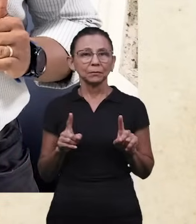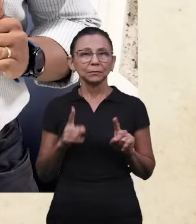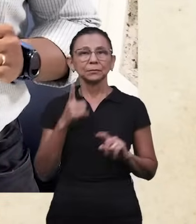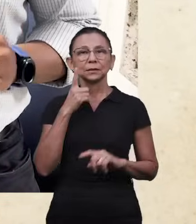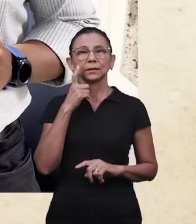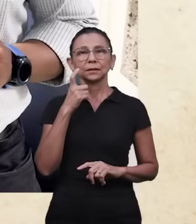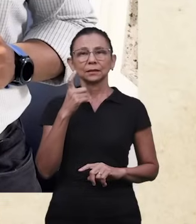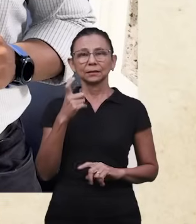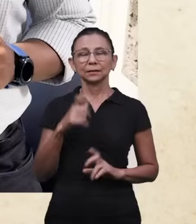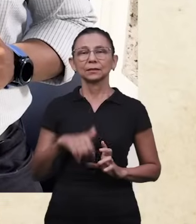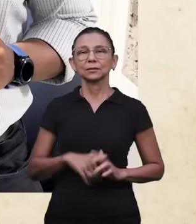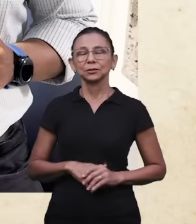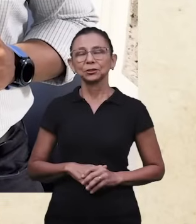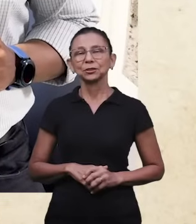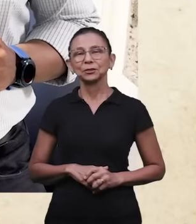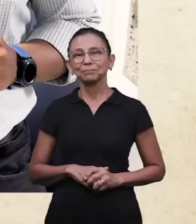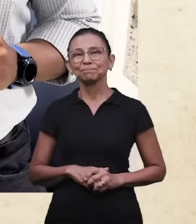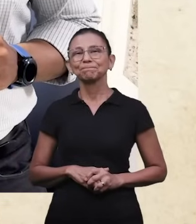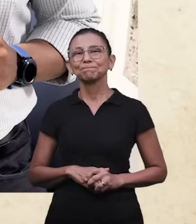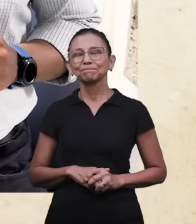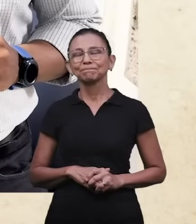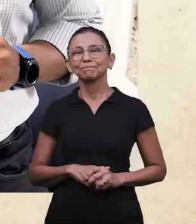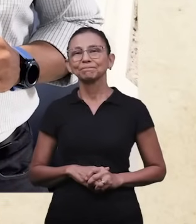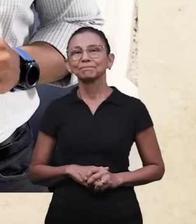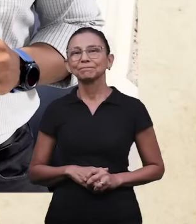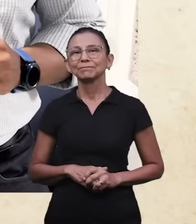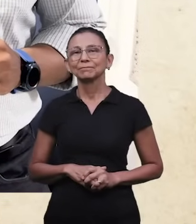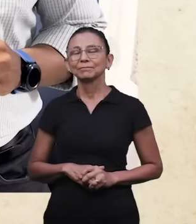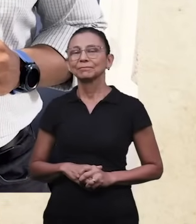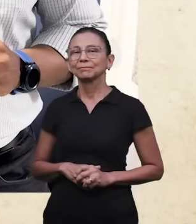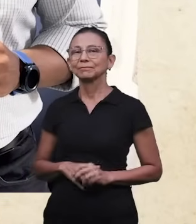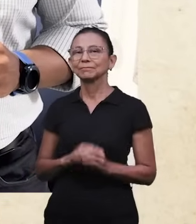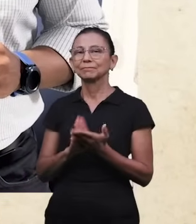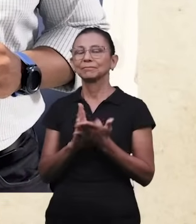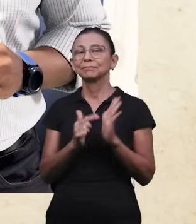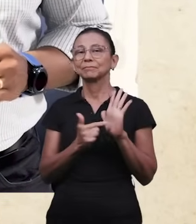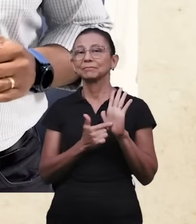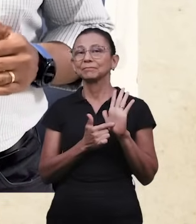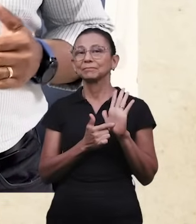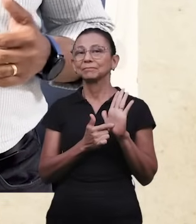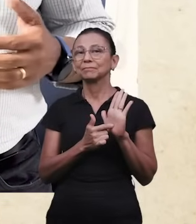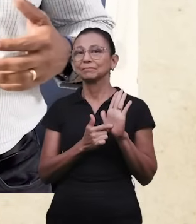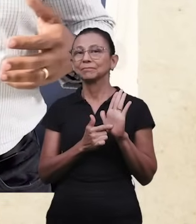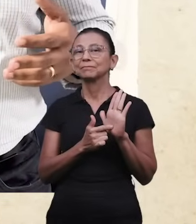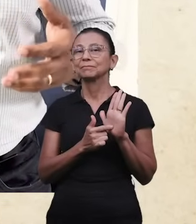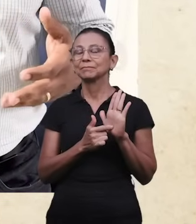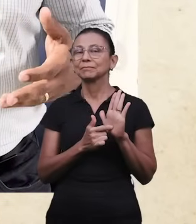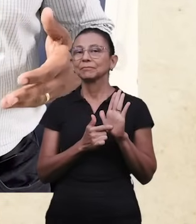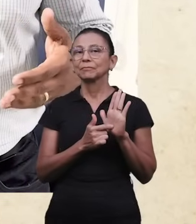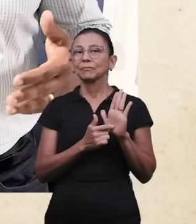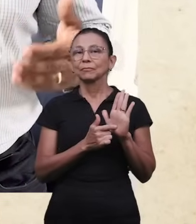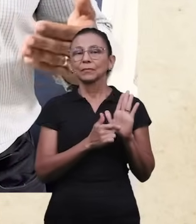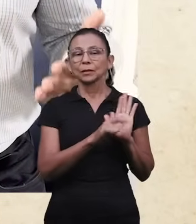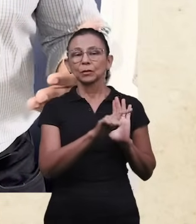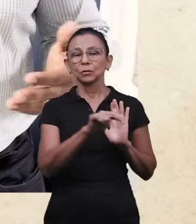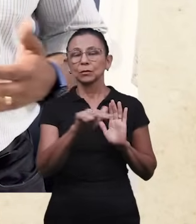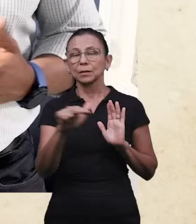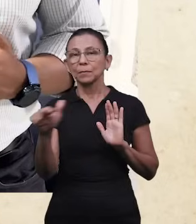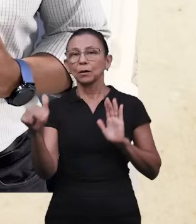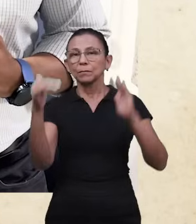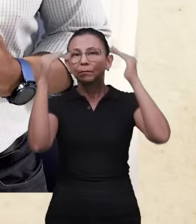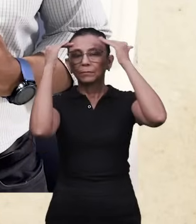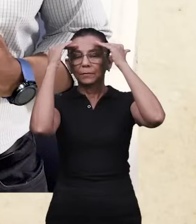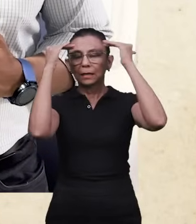nós encerrarmos, atendermos um conceito bíblico. A palavra vai dizer assim, a respeito dos irmãos: ó, quão bom e